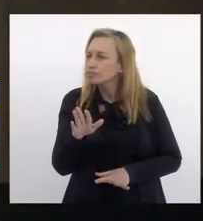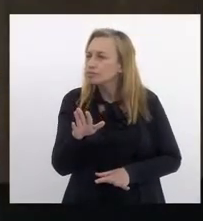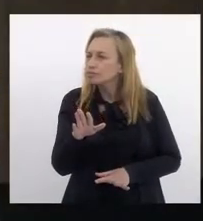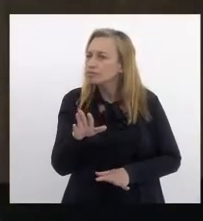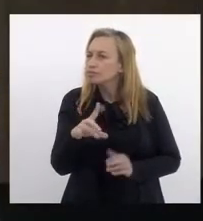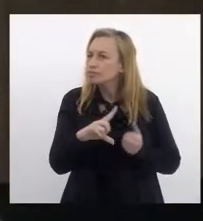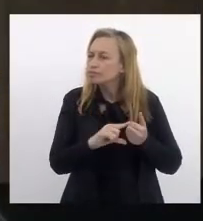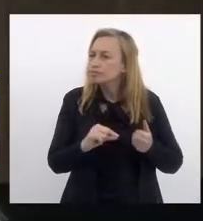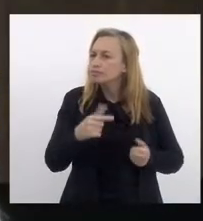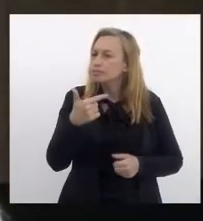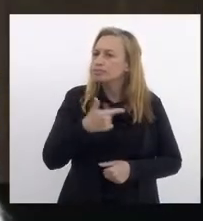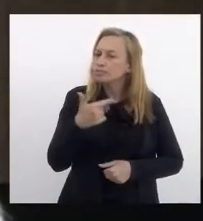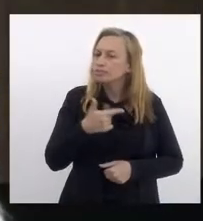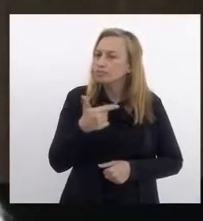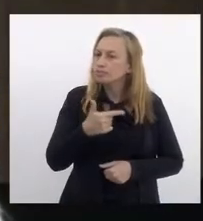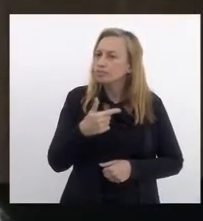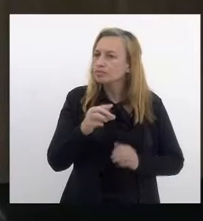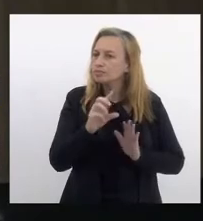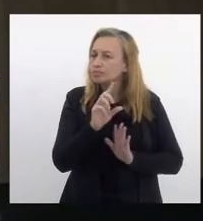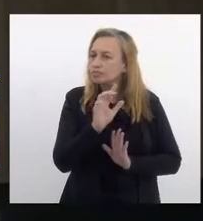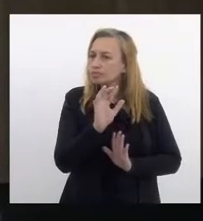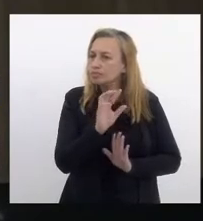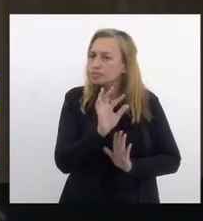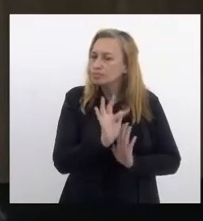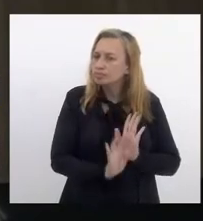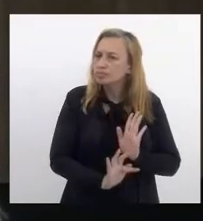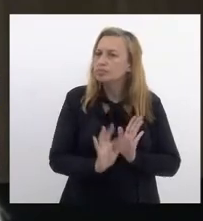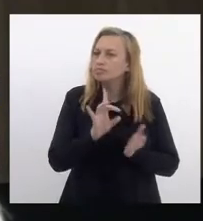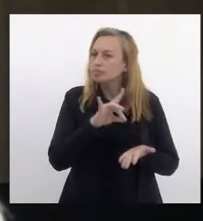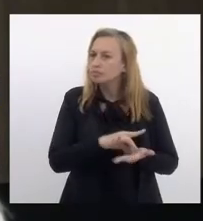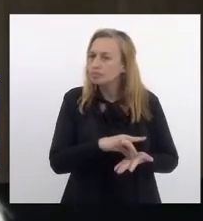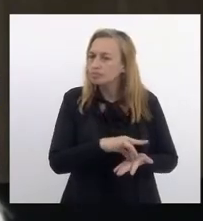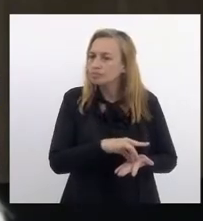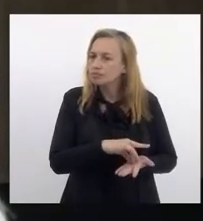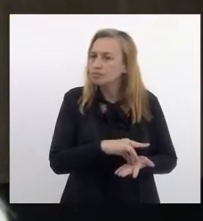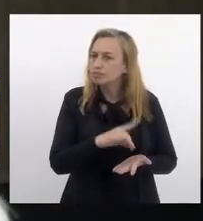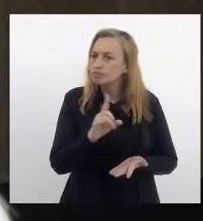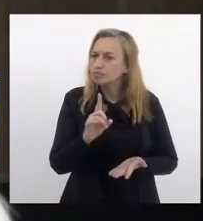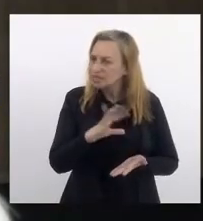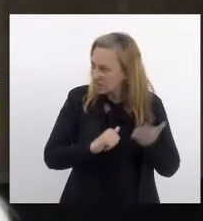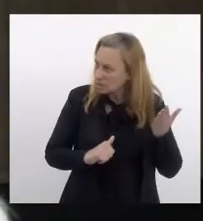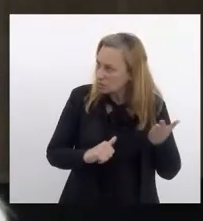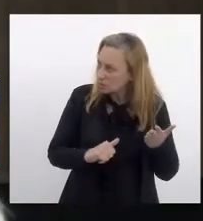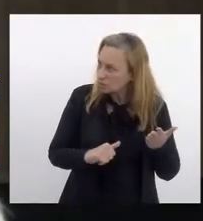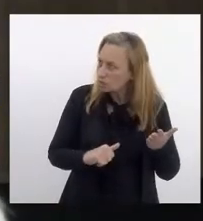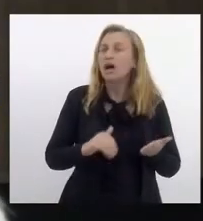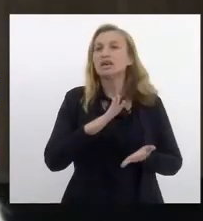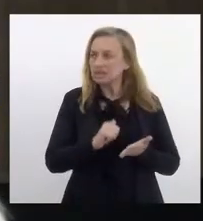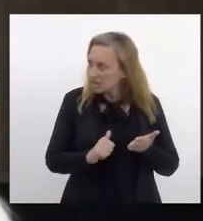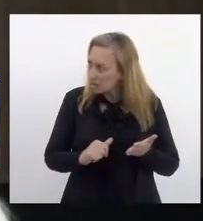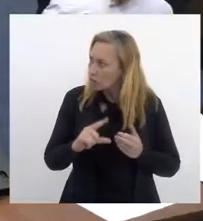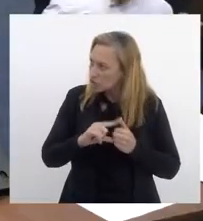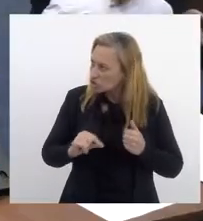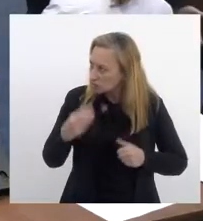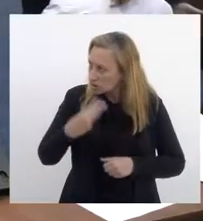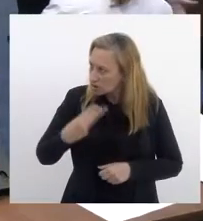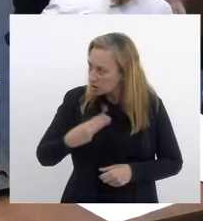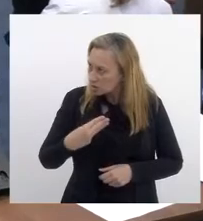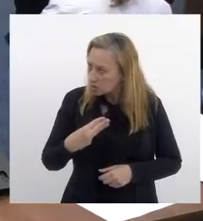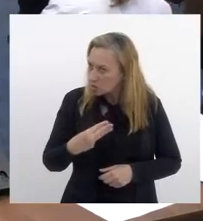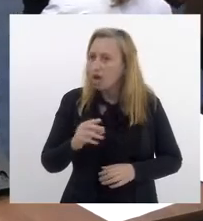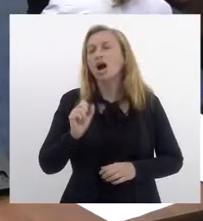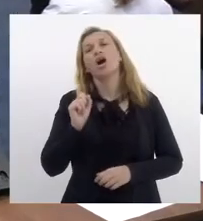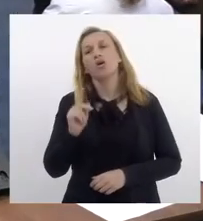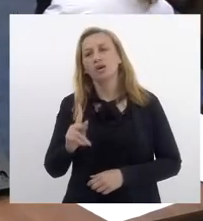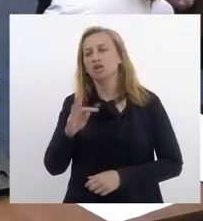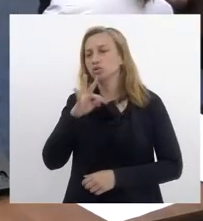No artigo 2º do texto original... Não, saiu. Saiu o artigo 3º. Não, tudo